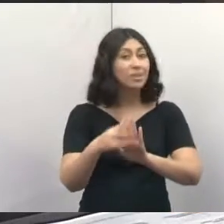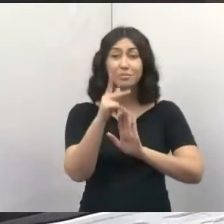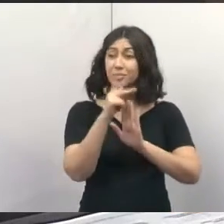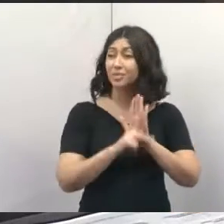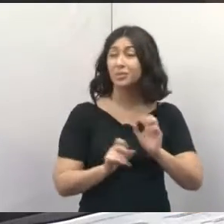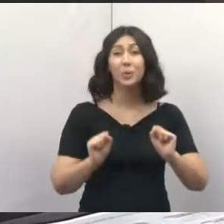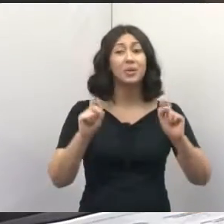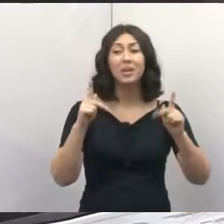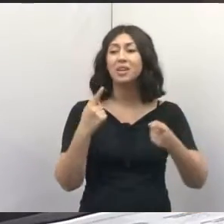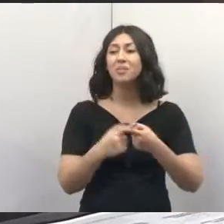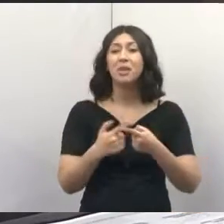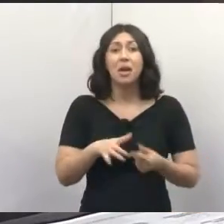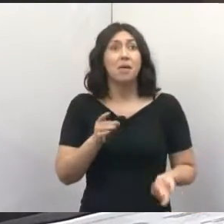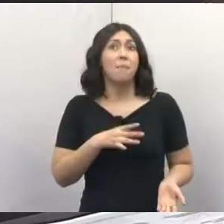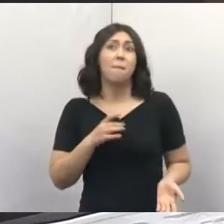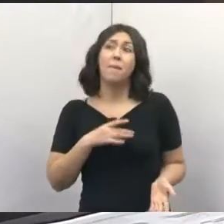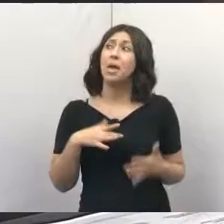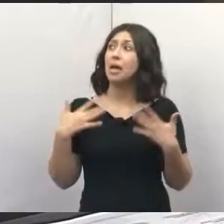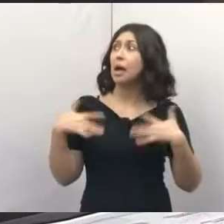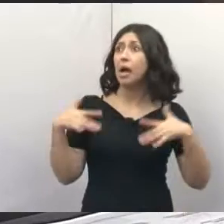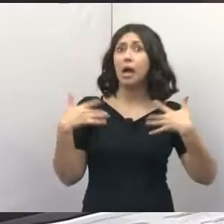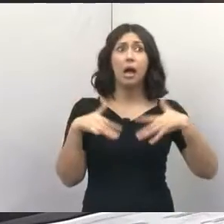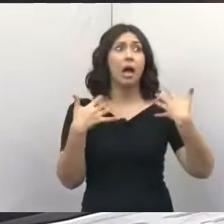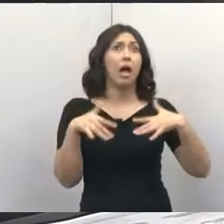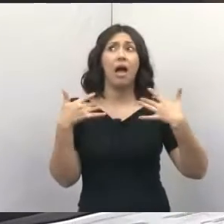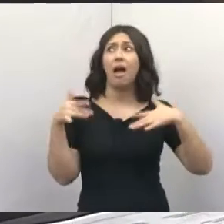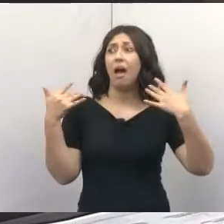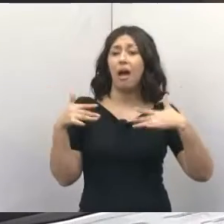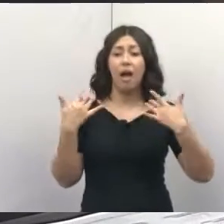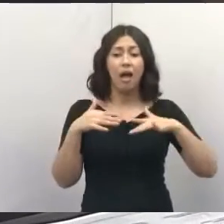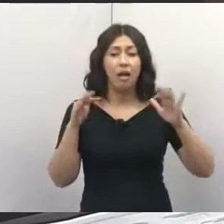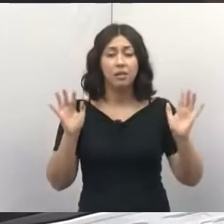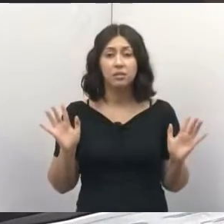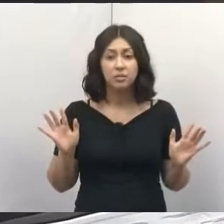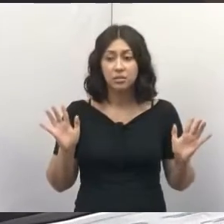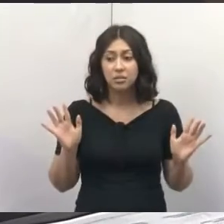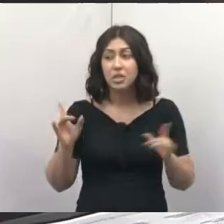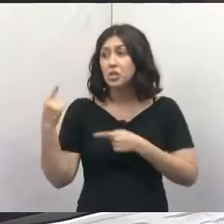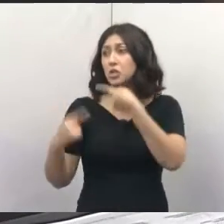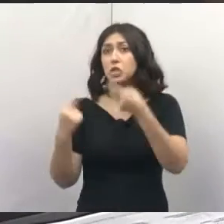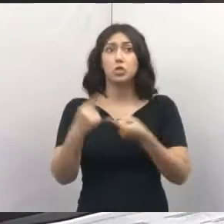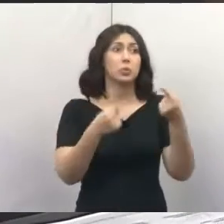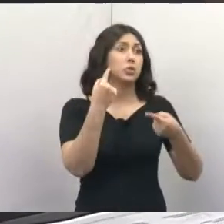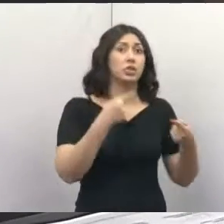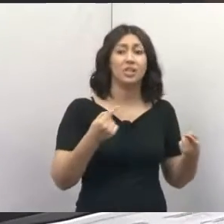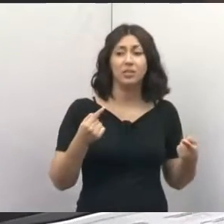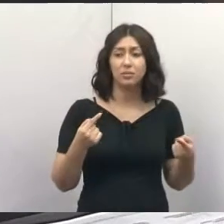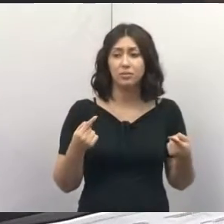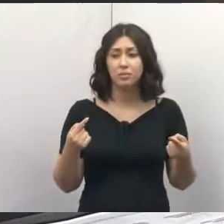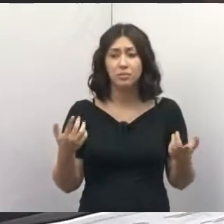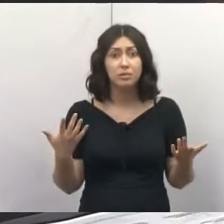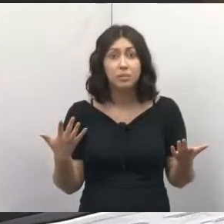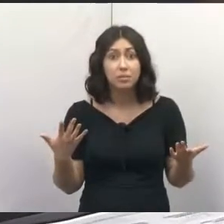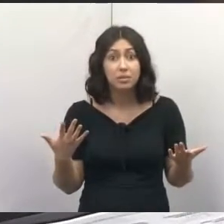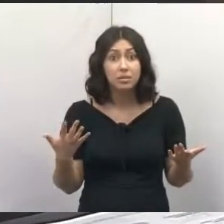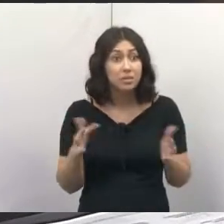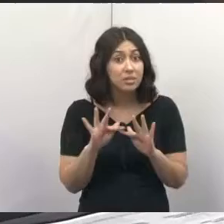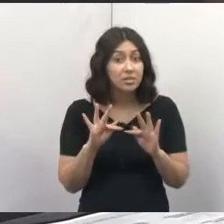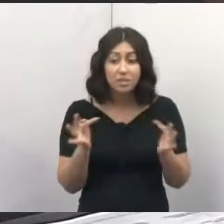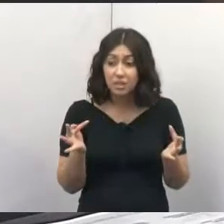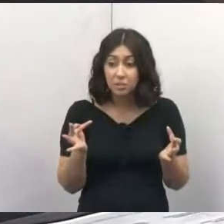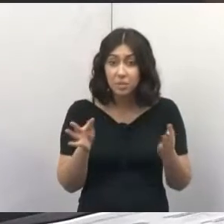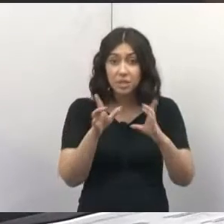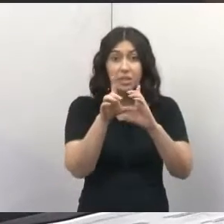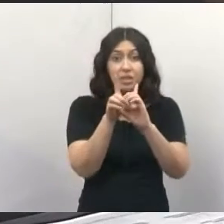vai passar. Eu não sei por que tanto medo, tanta insegurança, tanta discussões em cima de algo que está simples